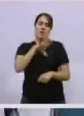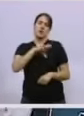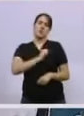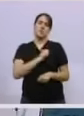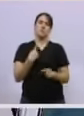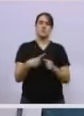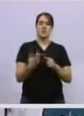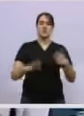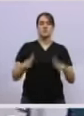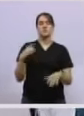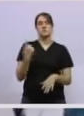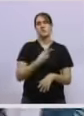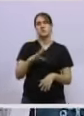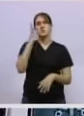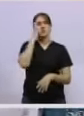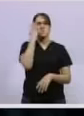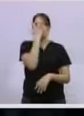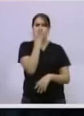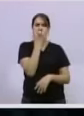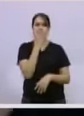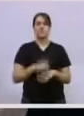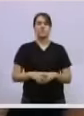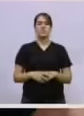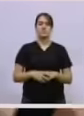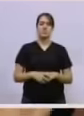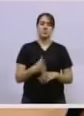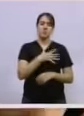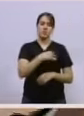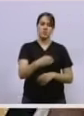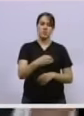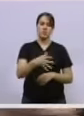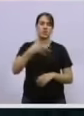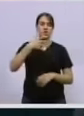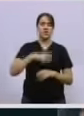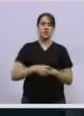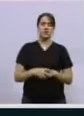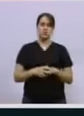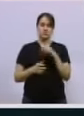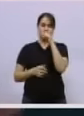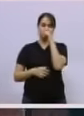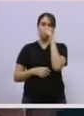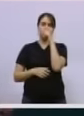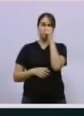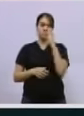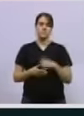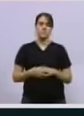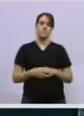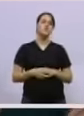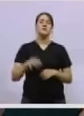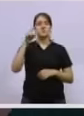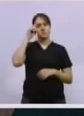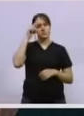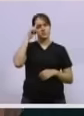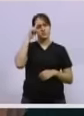vezes a gente só sabe ser duro. Eu espero que ele não seja um filho órfão no dia em que ele precise de um pai duro, já que você só é mole com